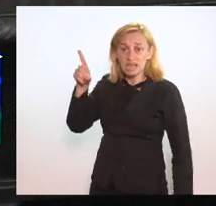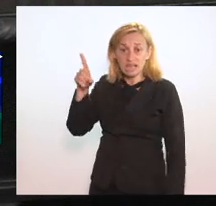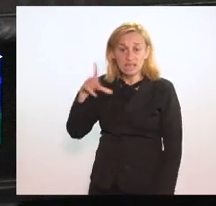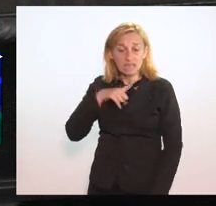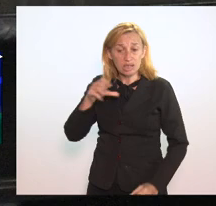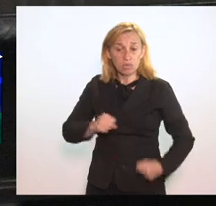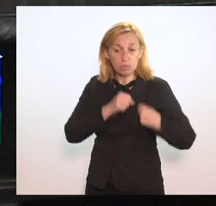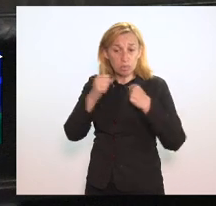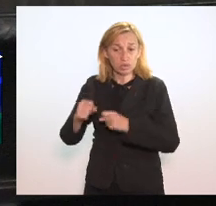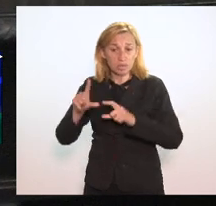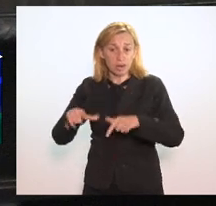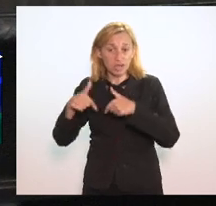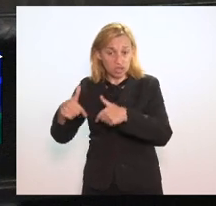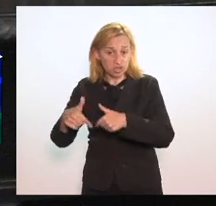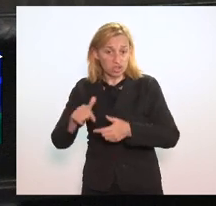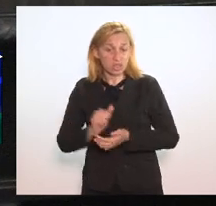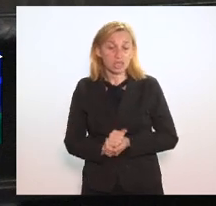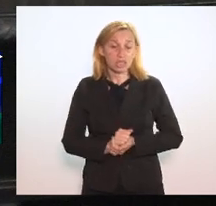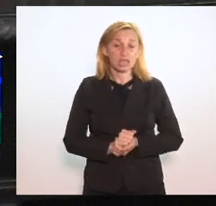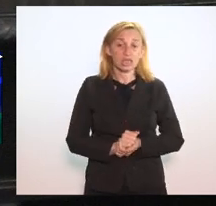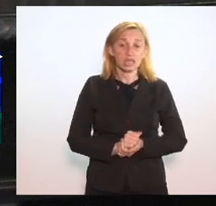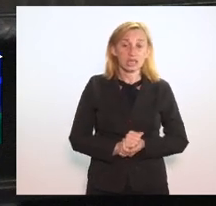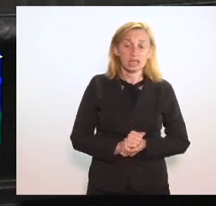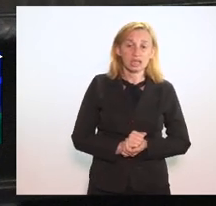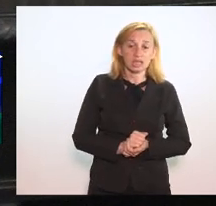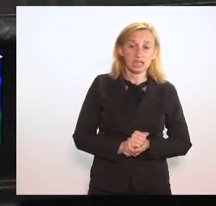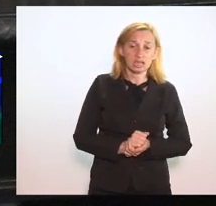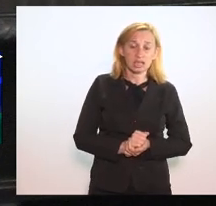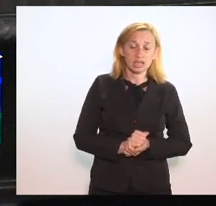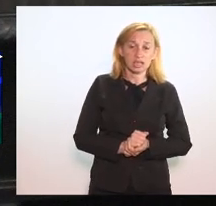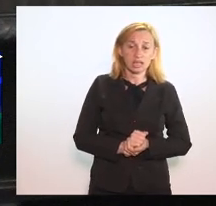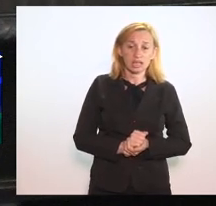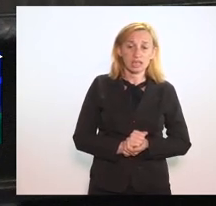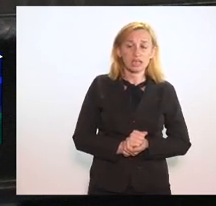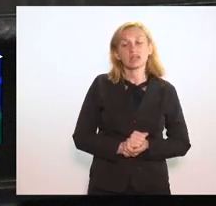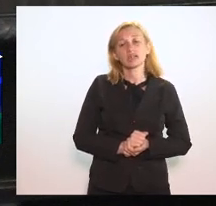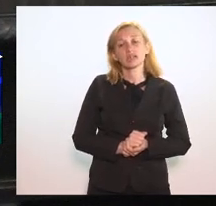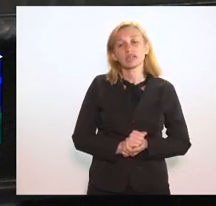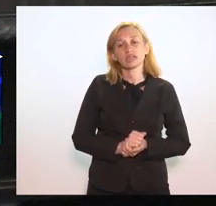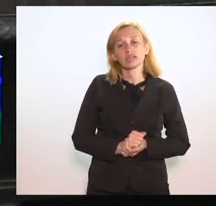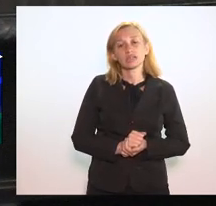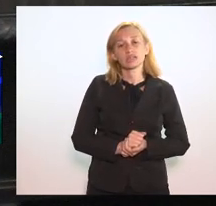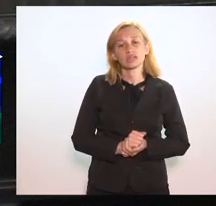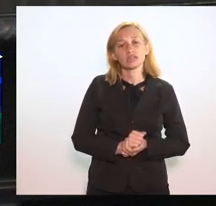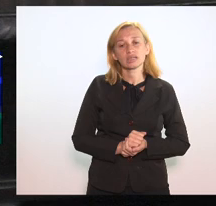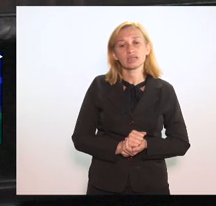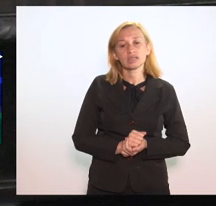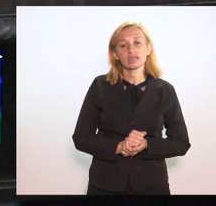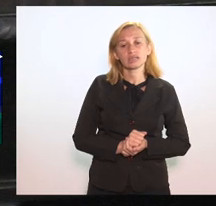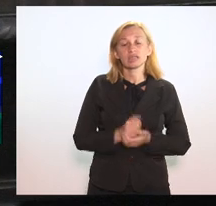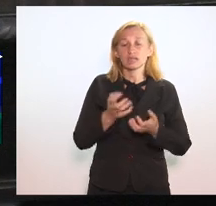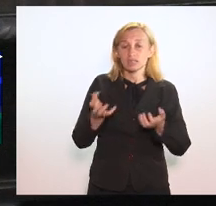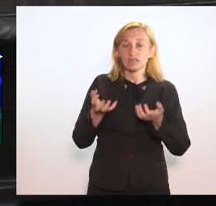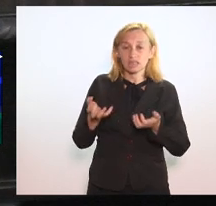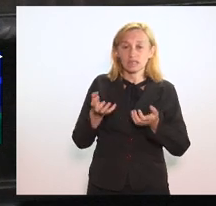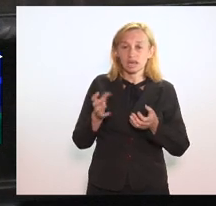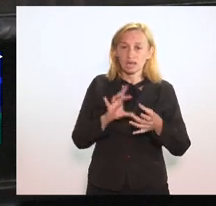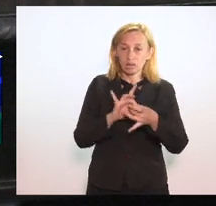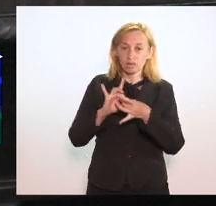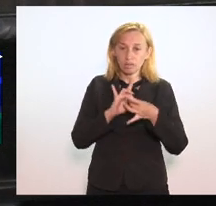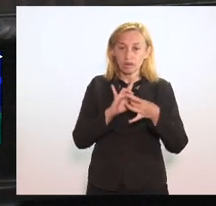e espera larga acham e ela dos parlamentares ele é assim deverá